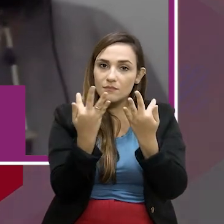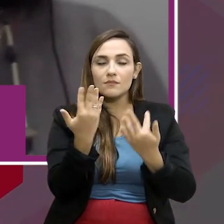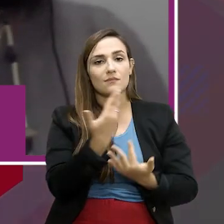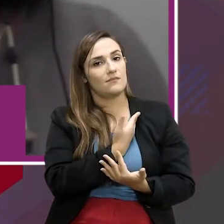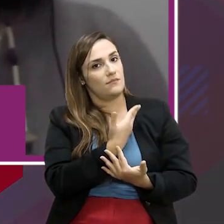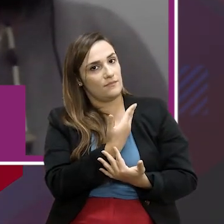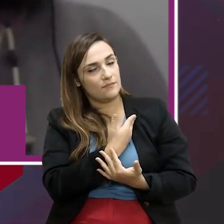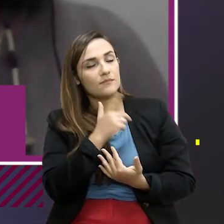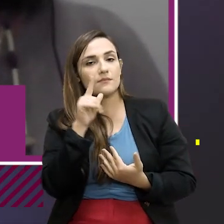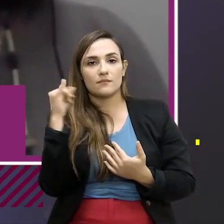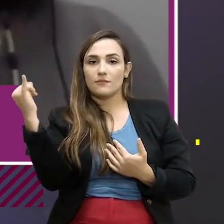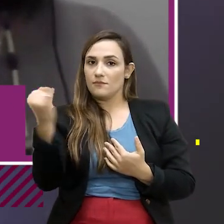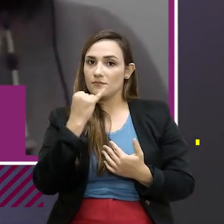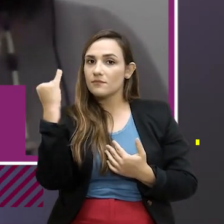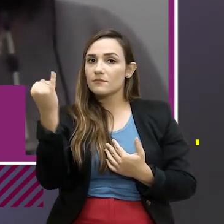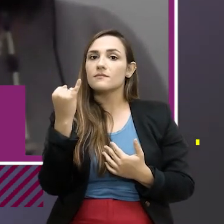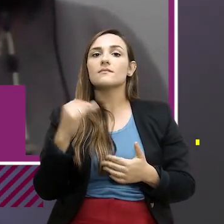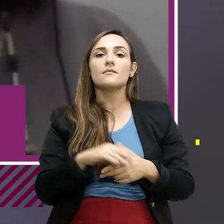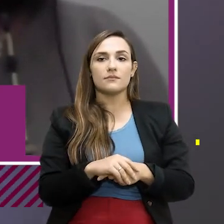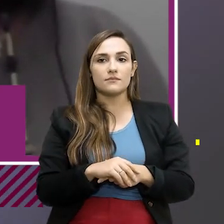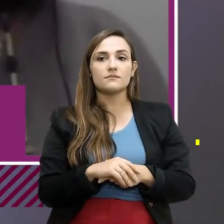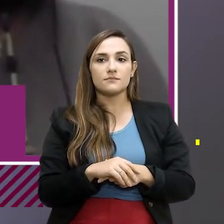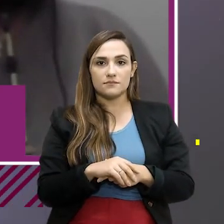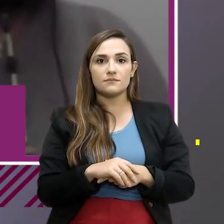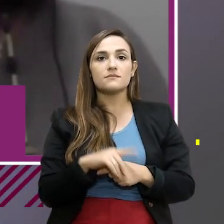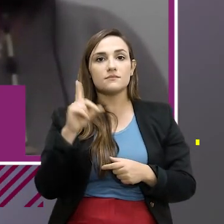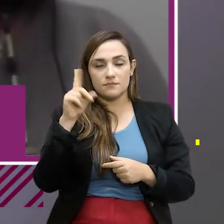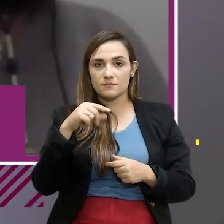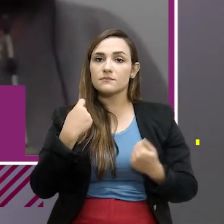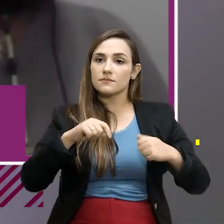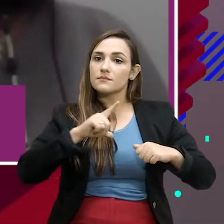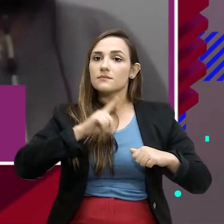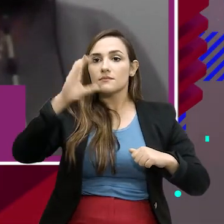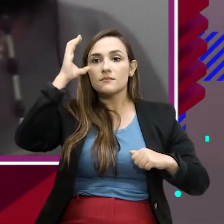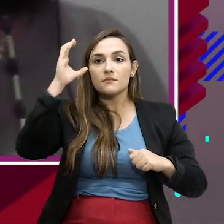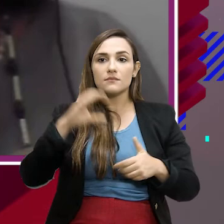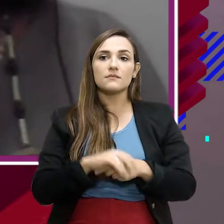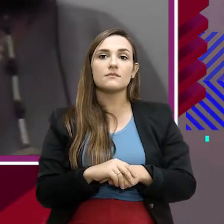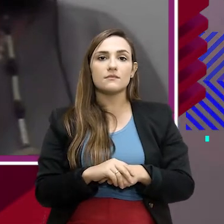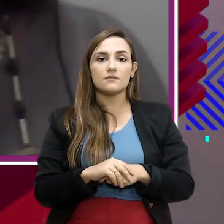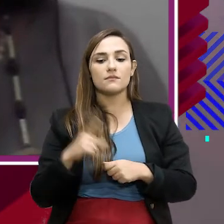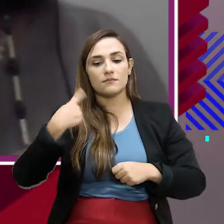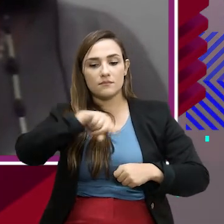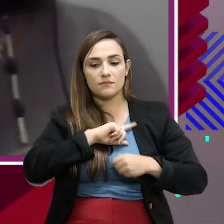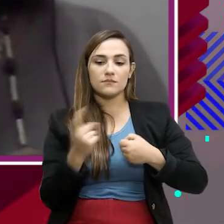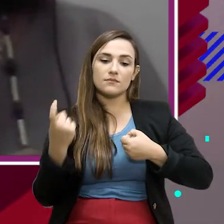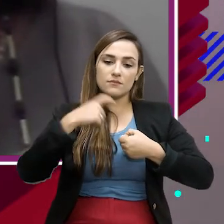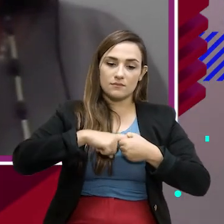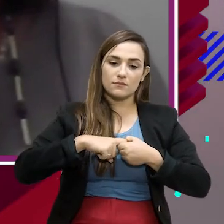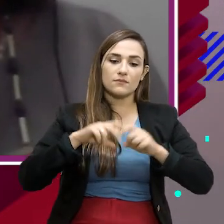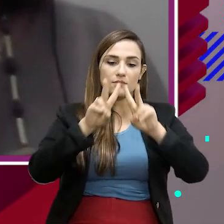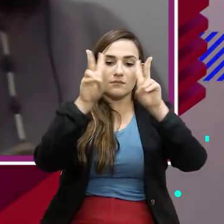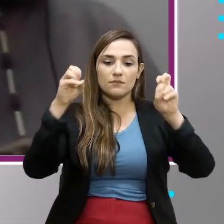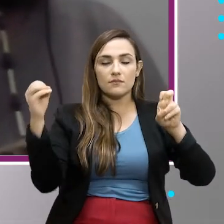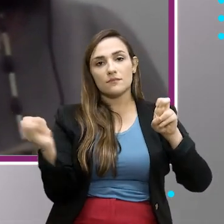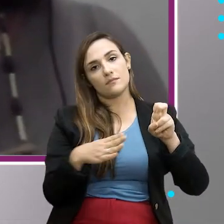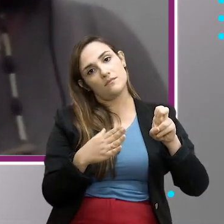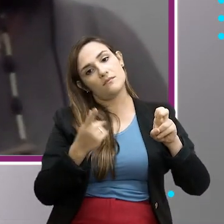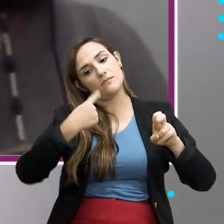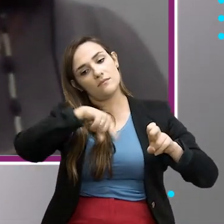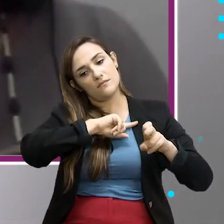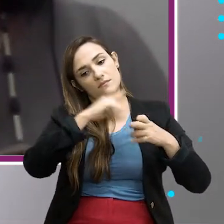doença, né, nossos parentes, nossos amigos. É muito importante que a gente tenha essa consciência. Então, voltamos no Perspectiva